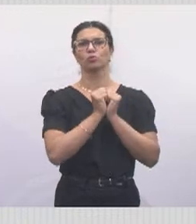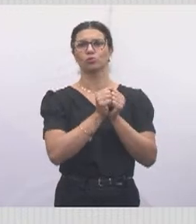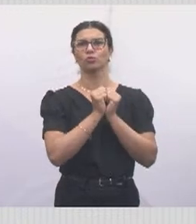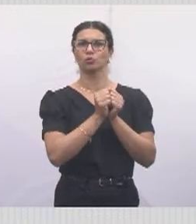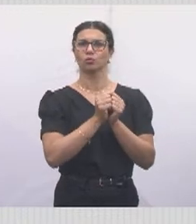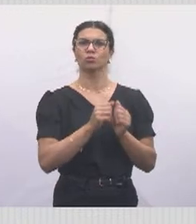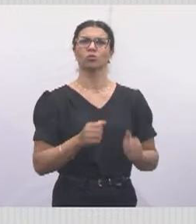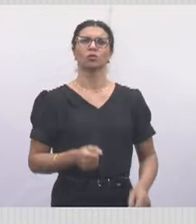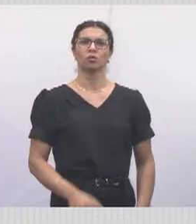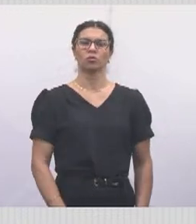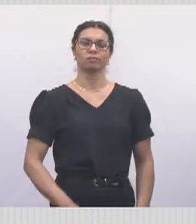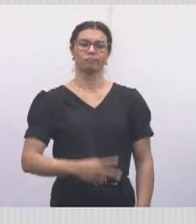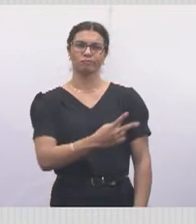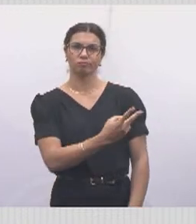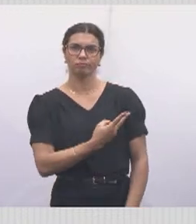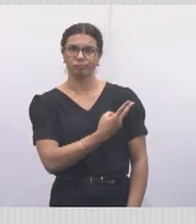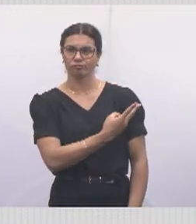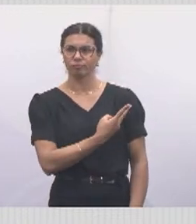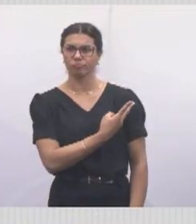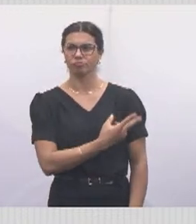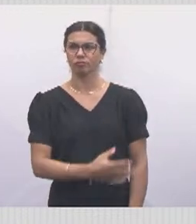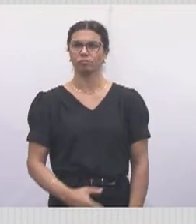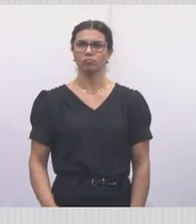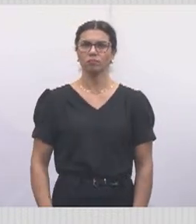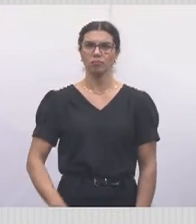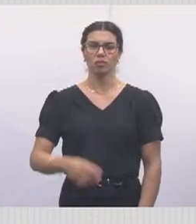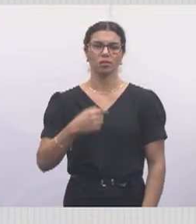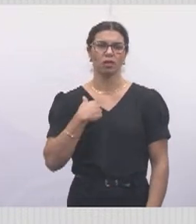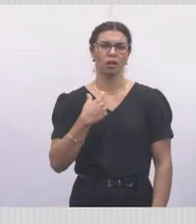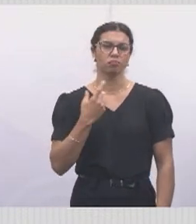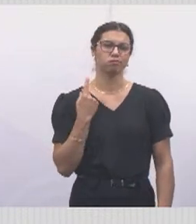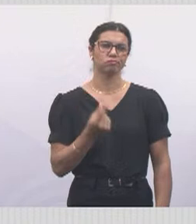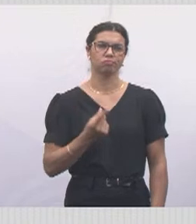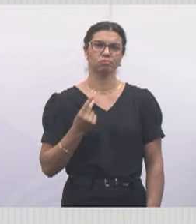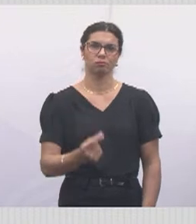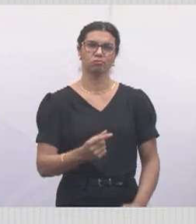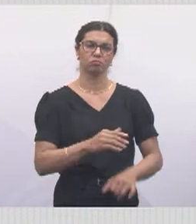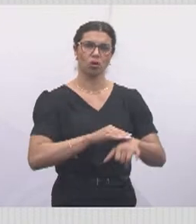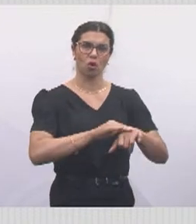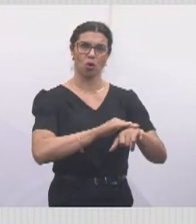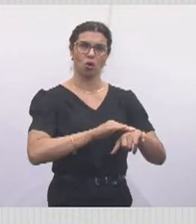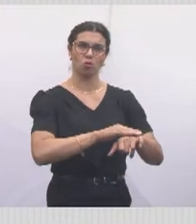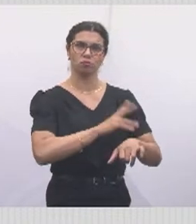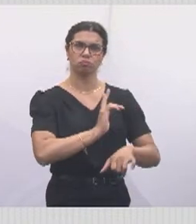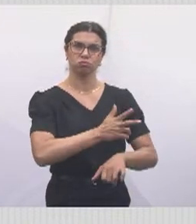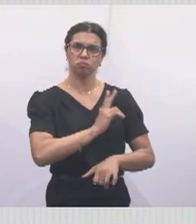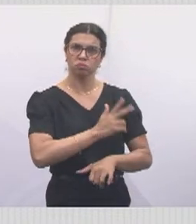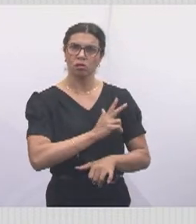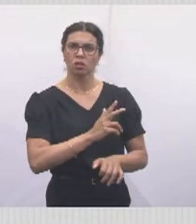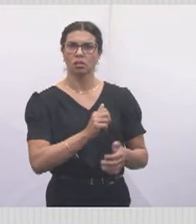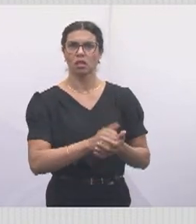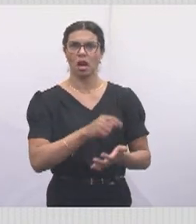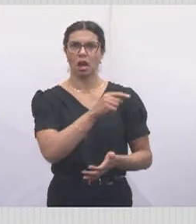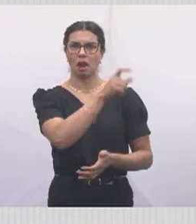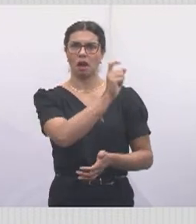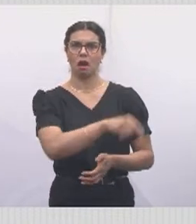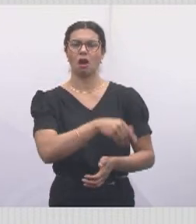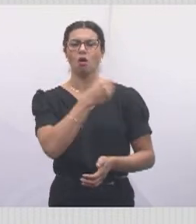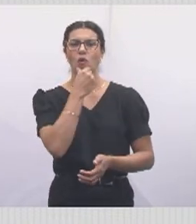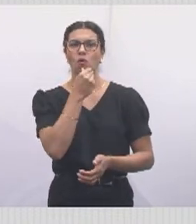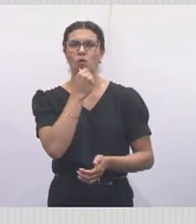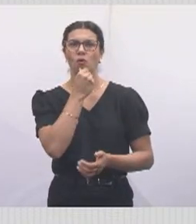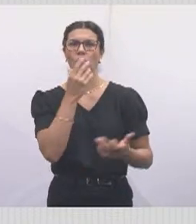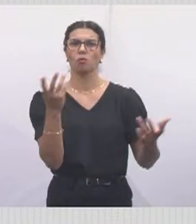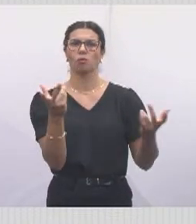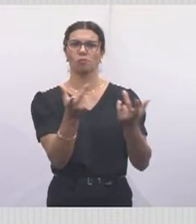lá embaixo, Valmir, né? Lá no fundo lá, né? Fiquei um tempão conversando com ele lá, né? É uma pessoa excelente, a gente